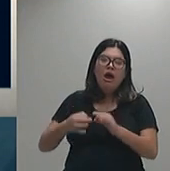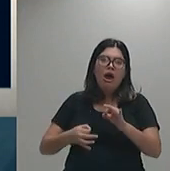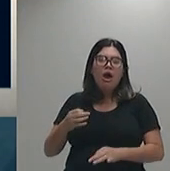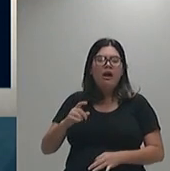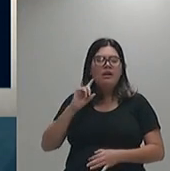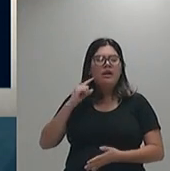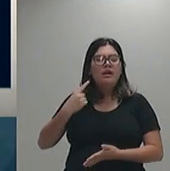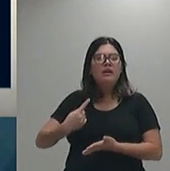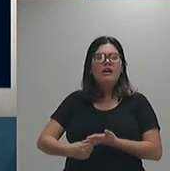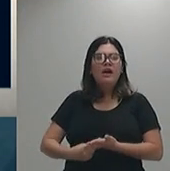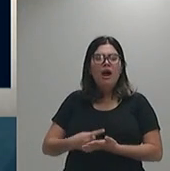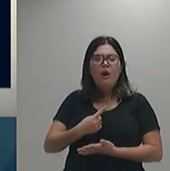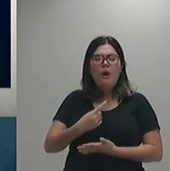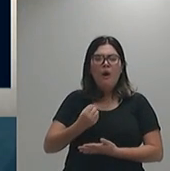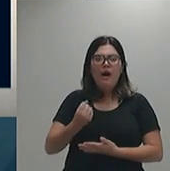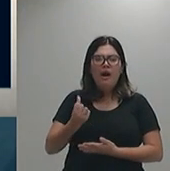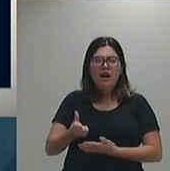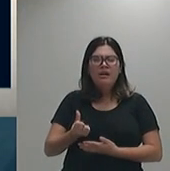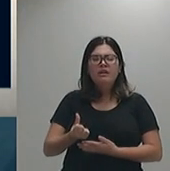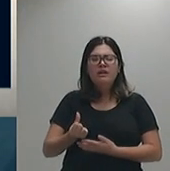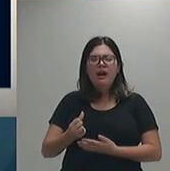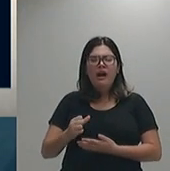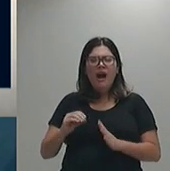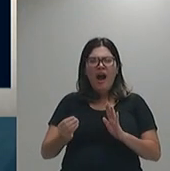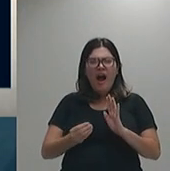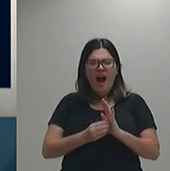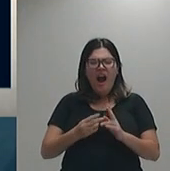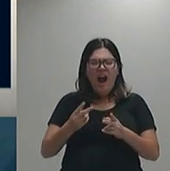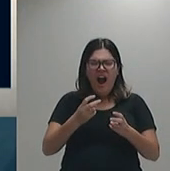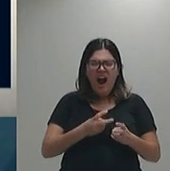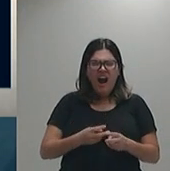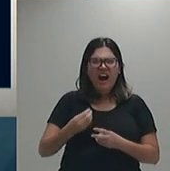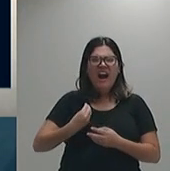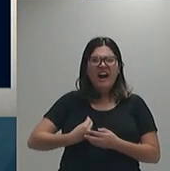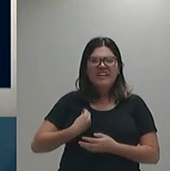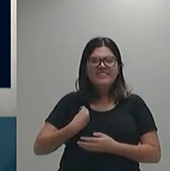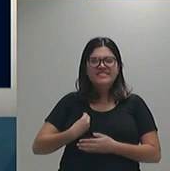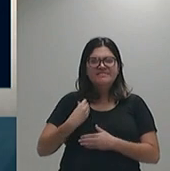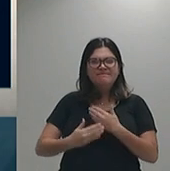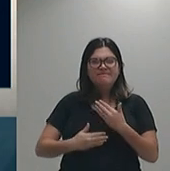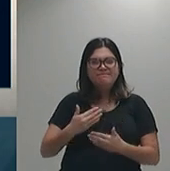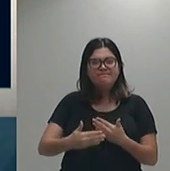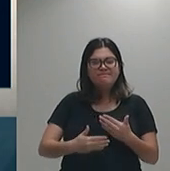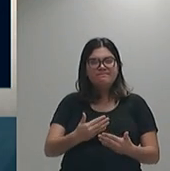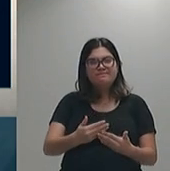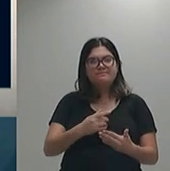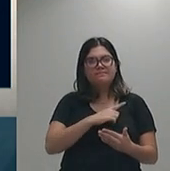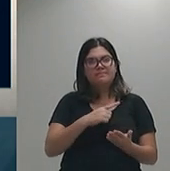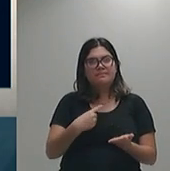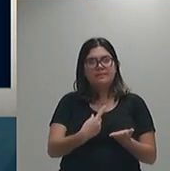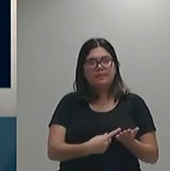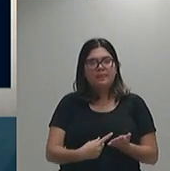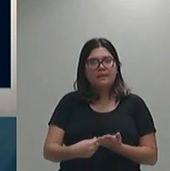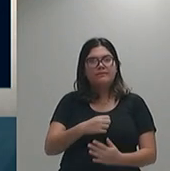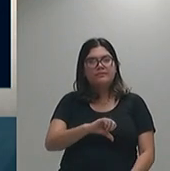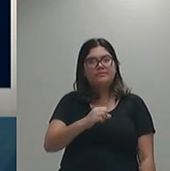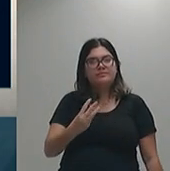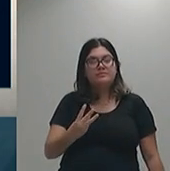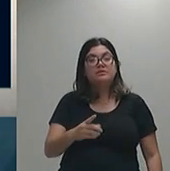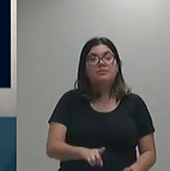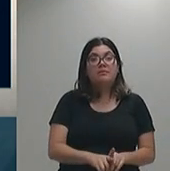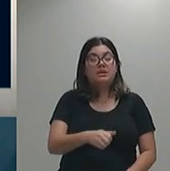186 por sua vez reconheceu a prevalência deste procedimento sobre os procedimentos arbitrais 93 e 110